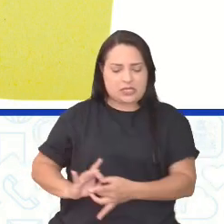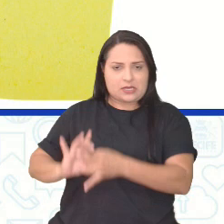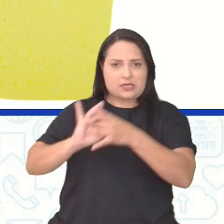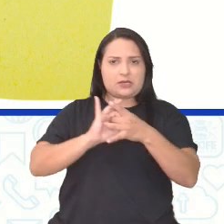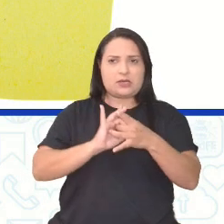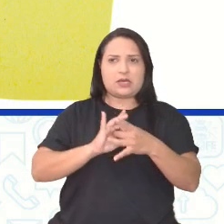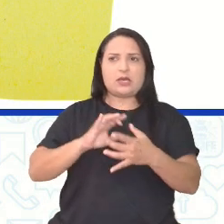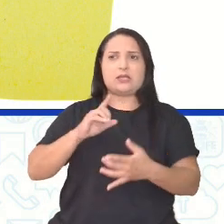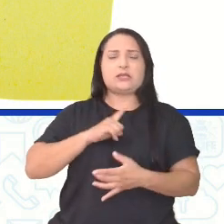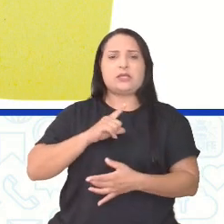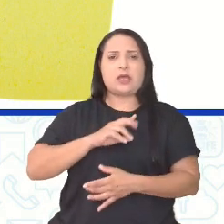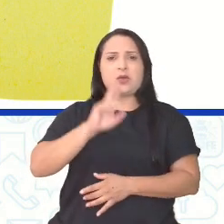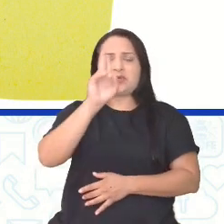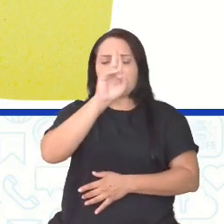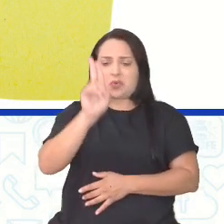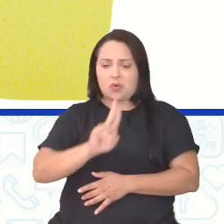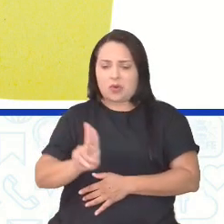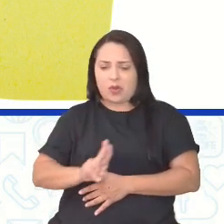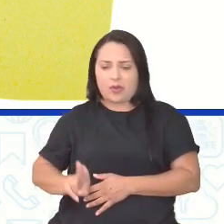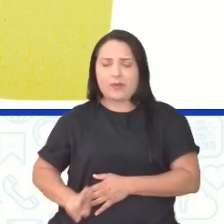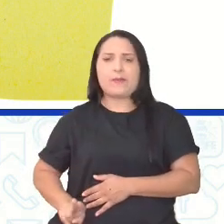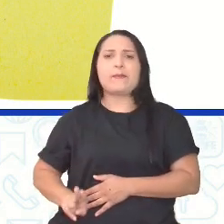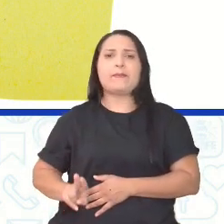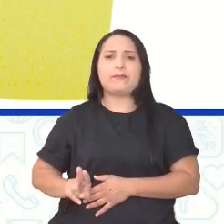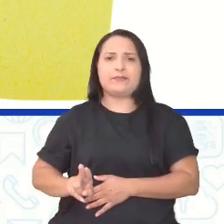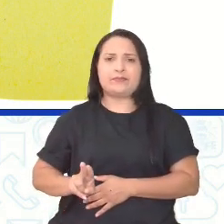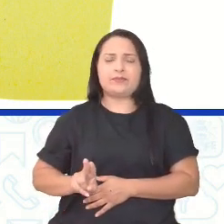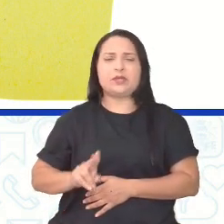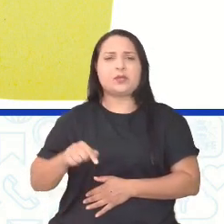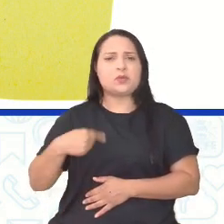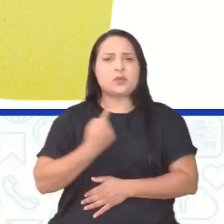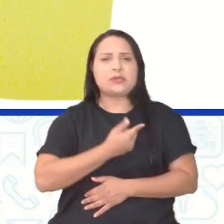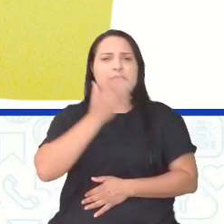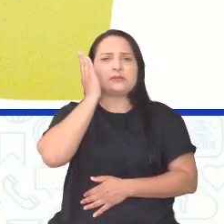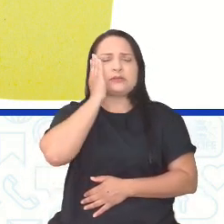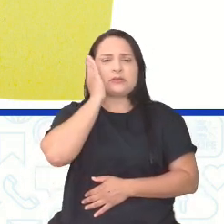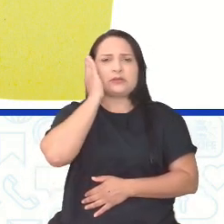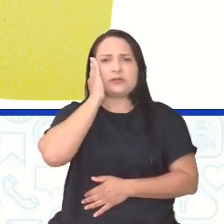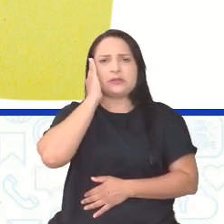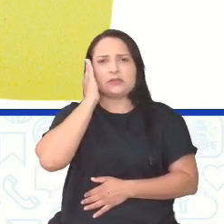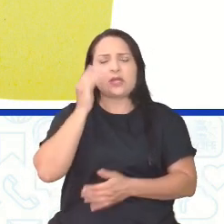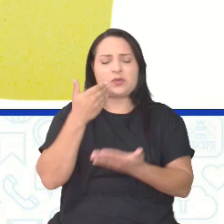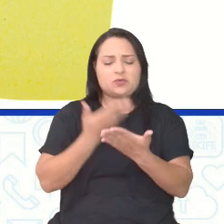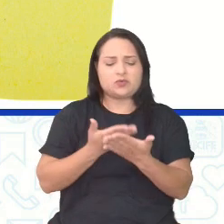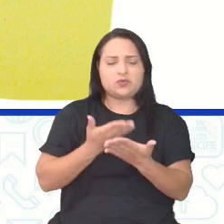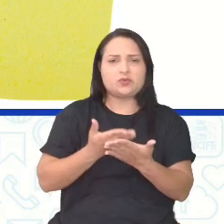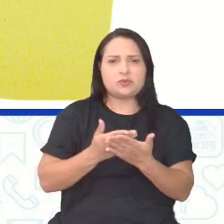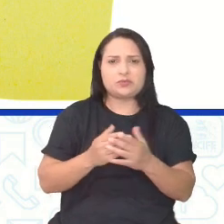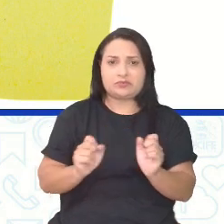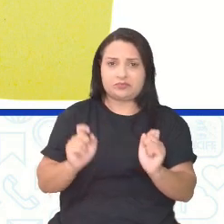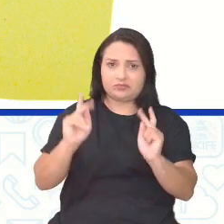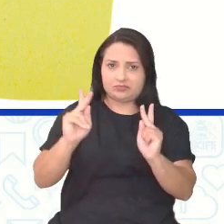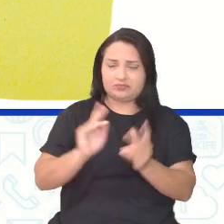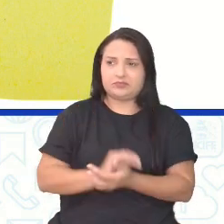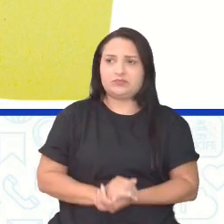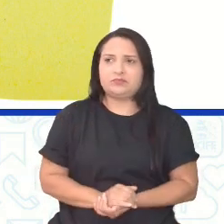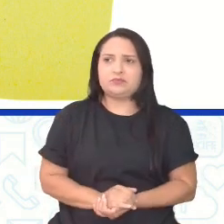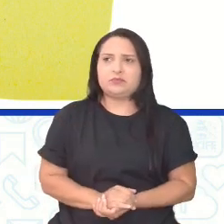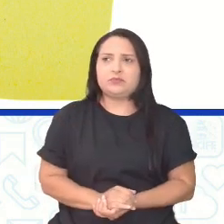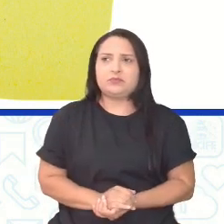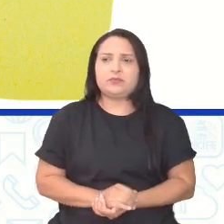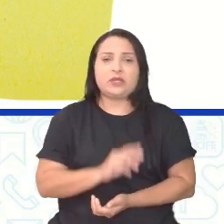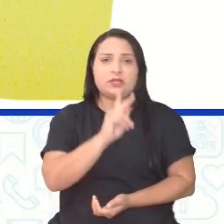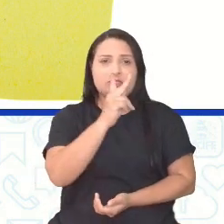nomes, essas subdivisões, essas nomenclaturas, para a gente poder entender, estudar, ok? Então, vamos lá.